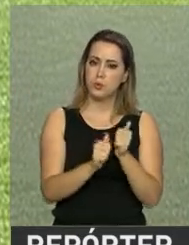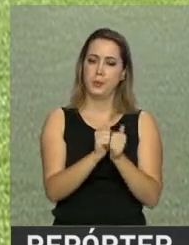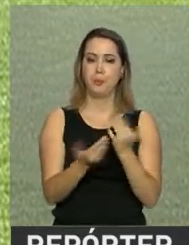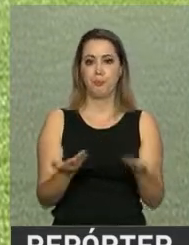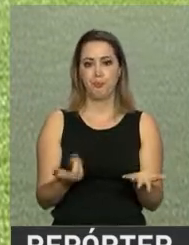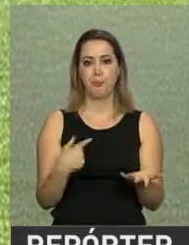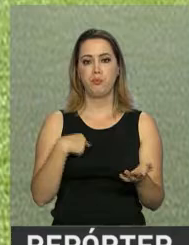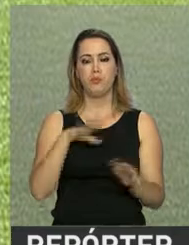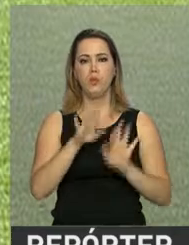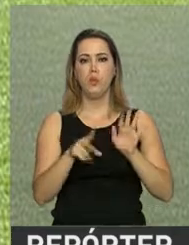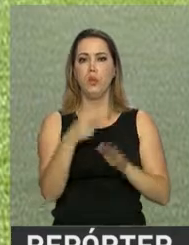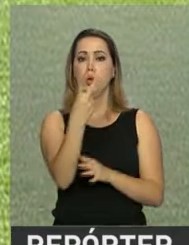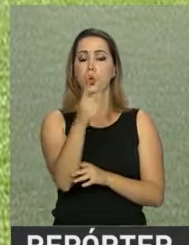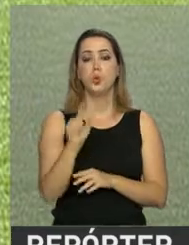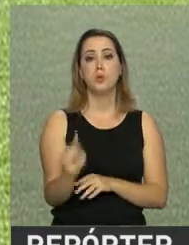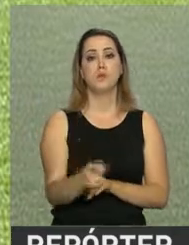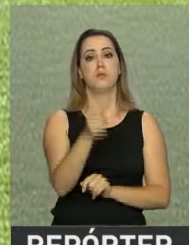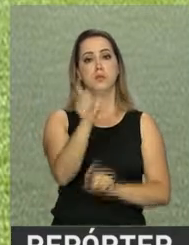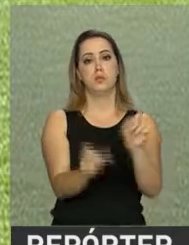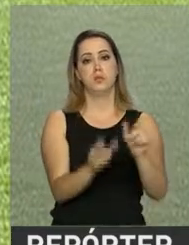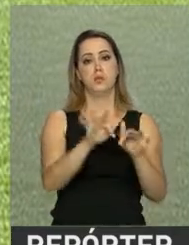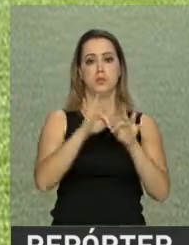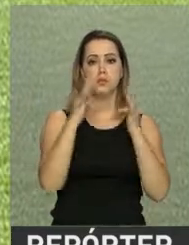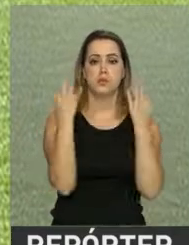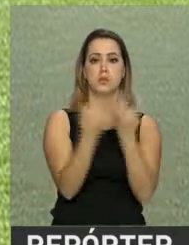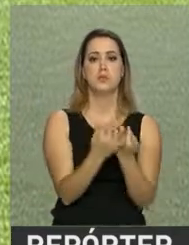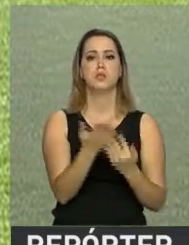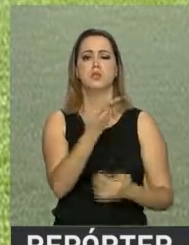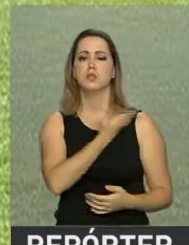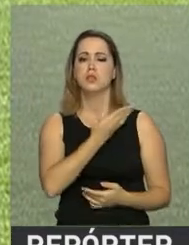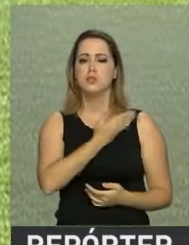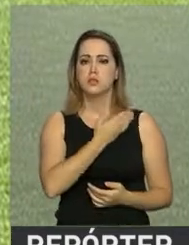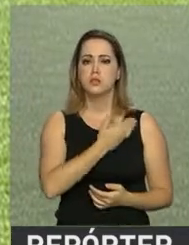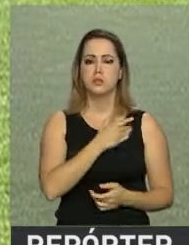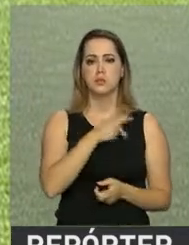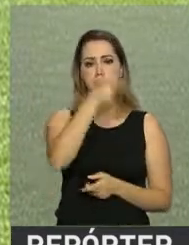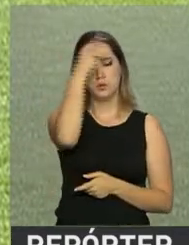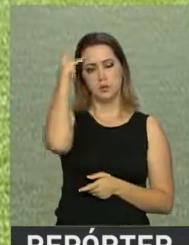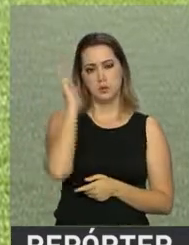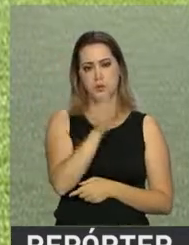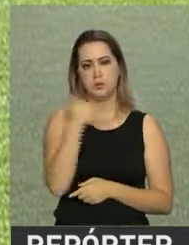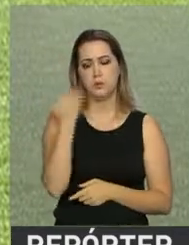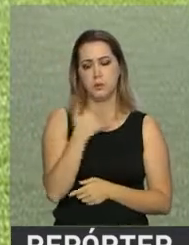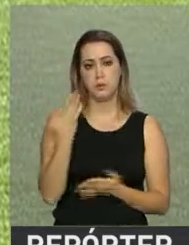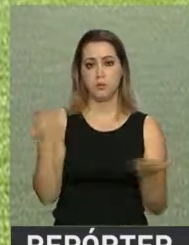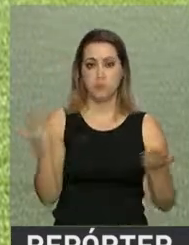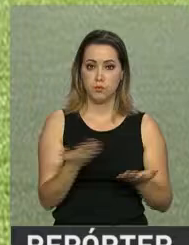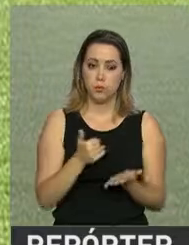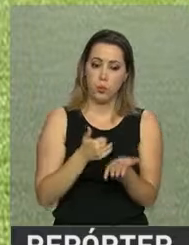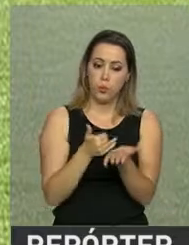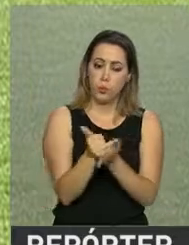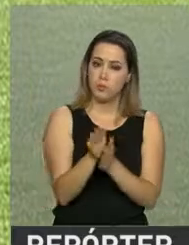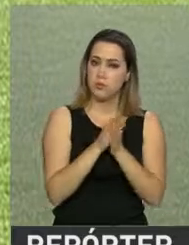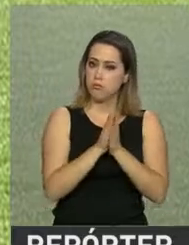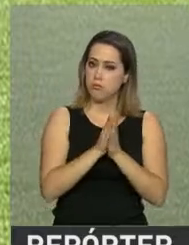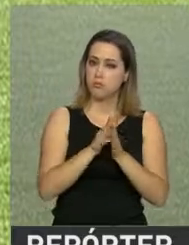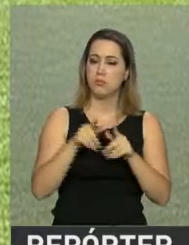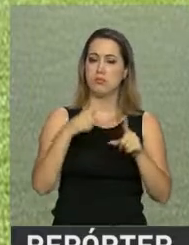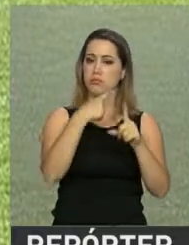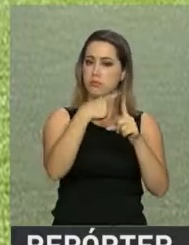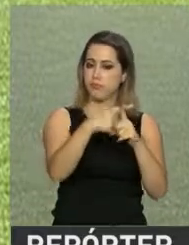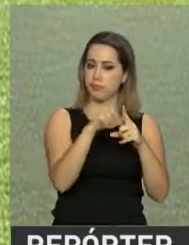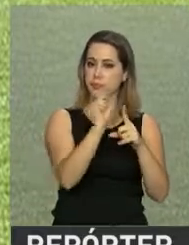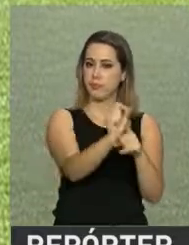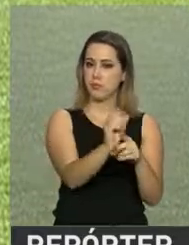2.000 pessoas, entre parentes, familiares e amigos das vítimas, para um velório que, a princípio, no começo vai ser fechado.